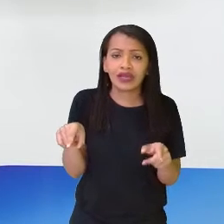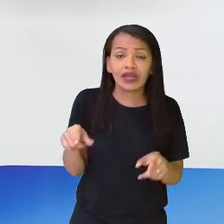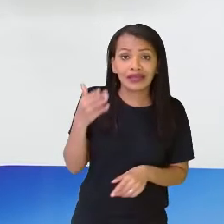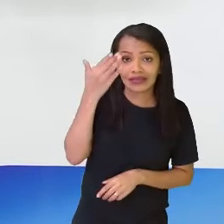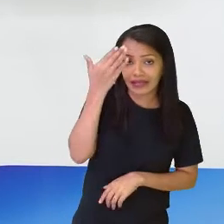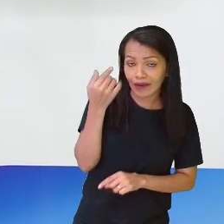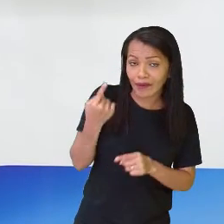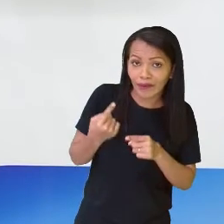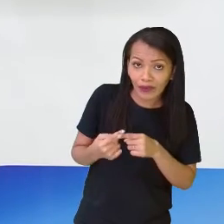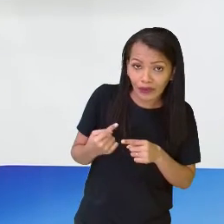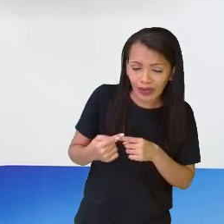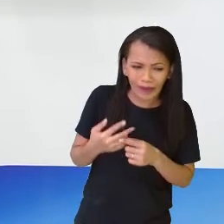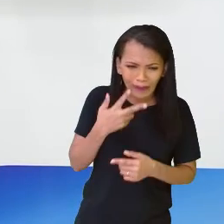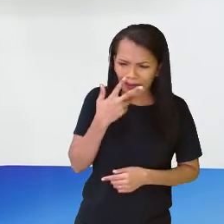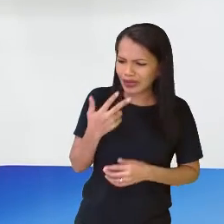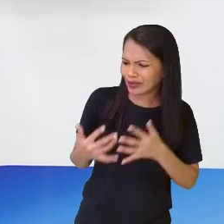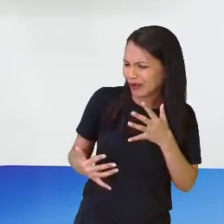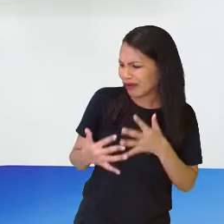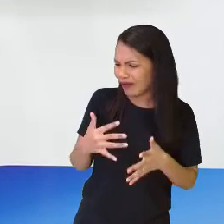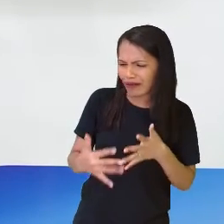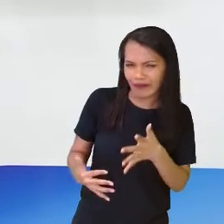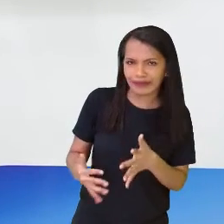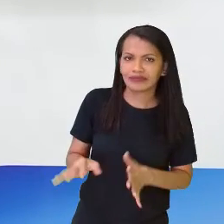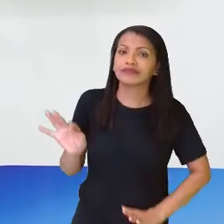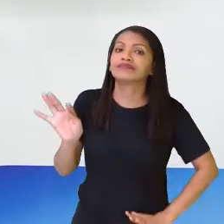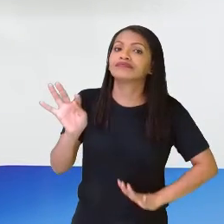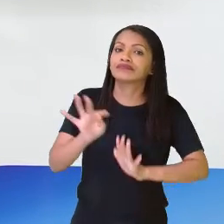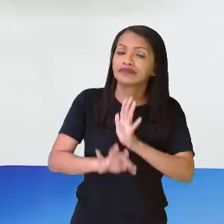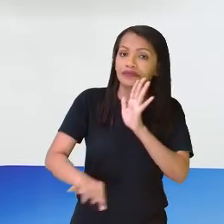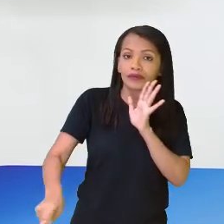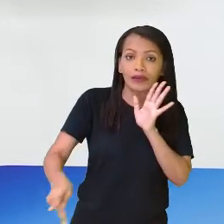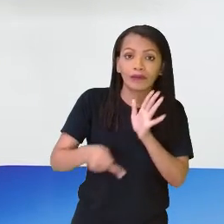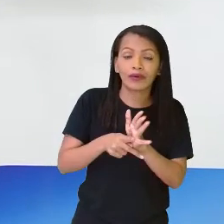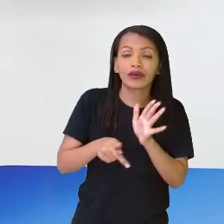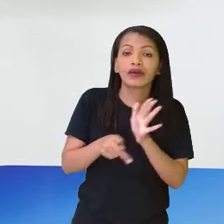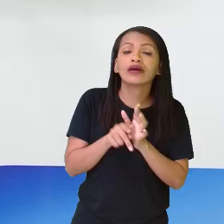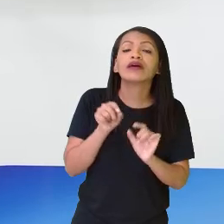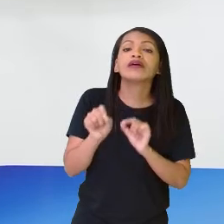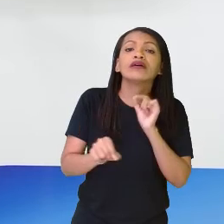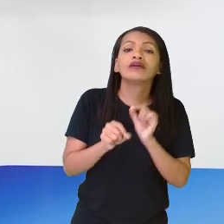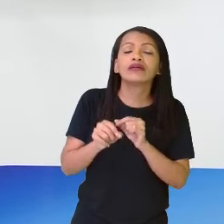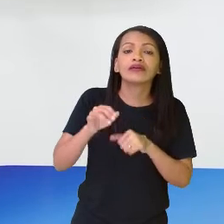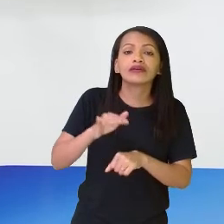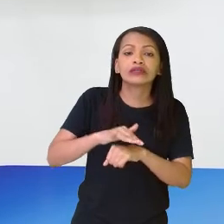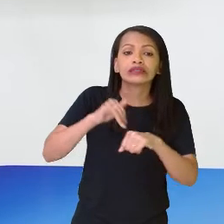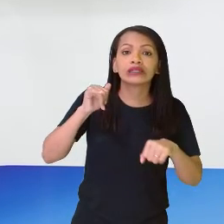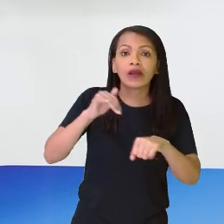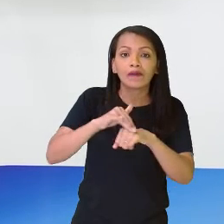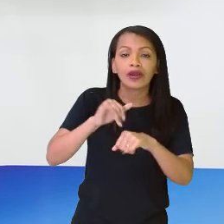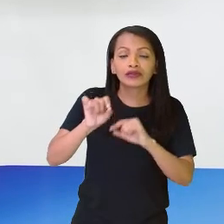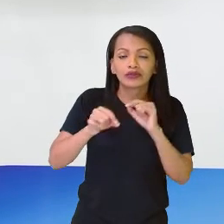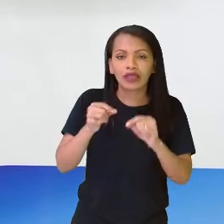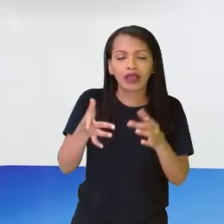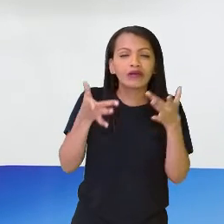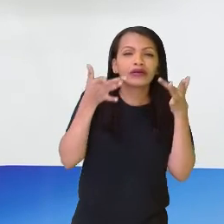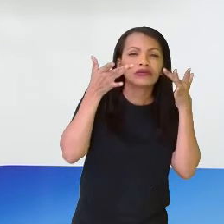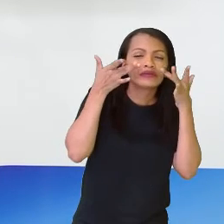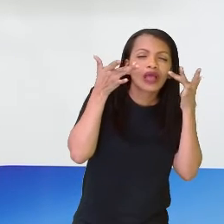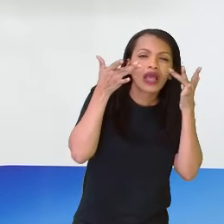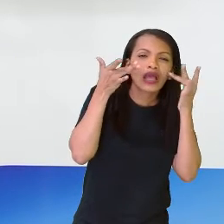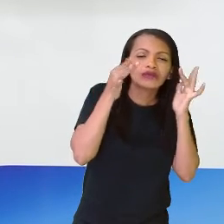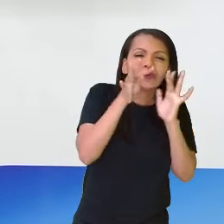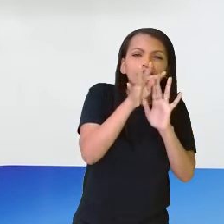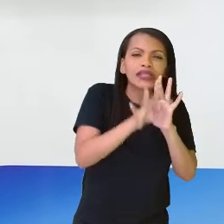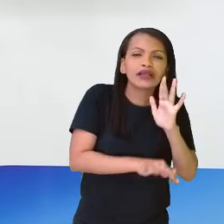por quê? Não é que não tinha lógica. Esse texto, ele pertence ao gênero dramático ou chamado gênero teatral.